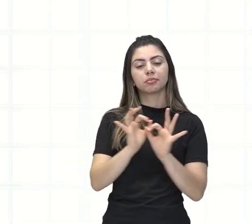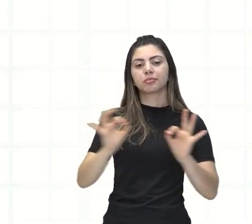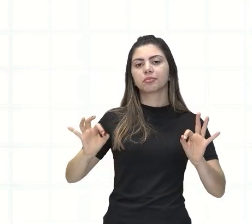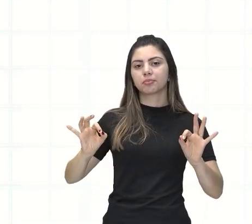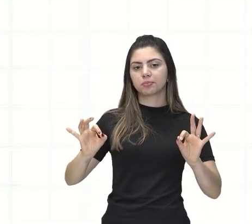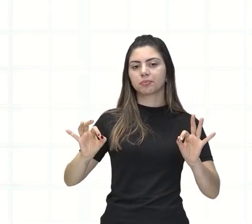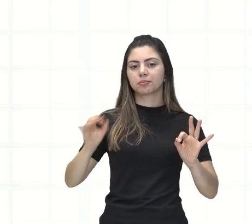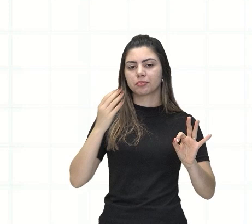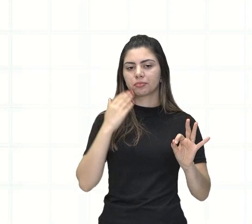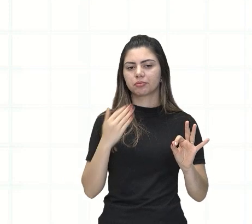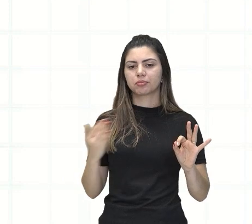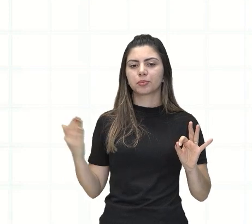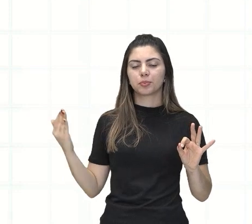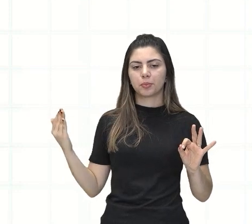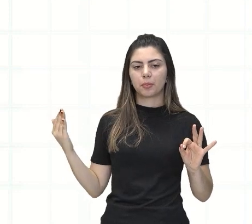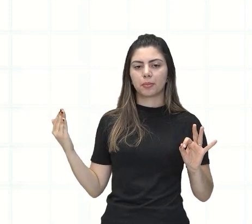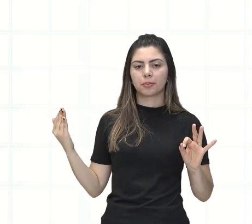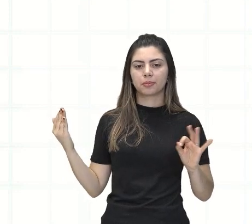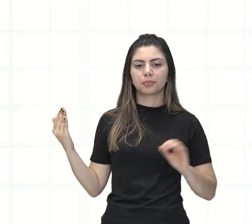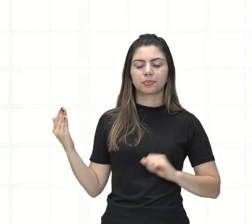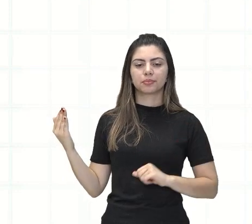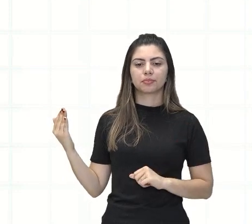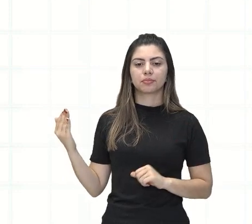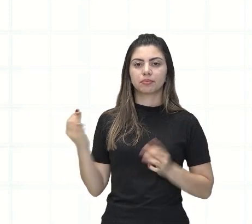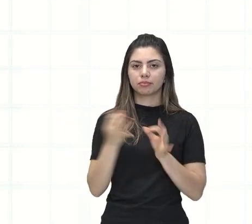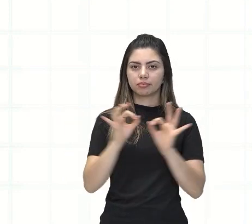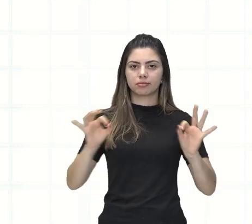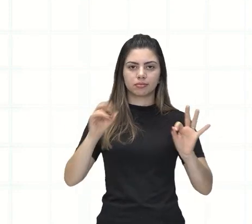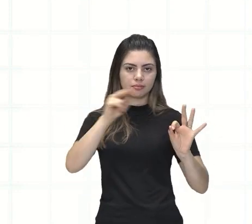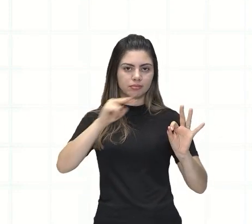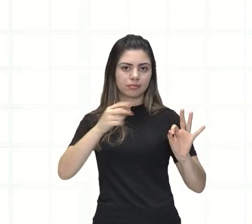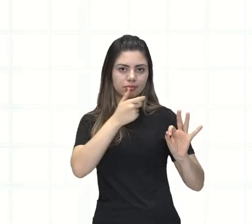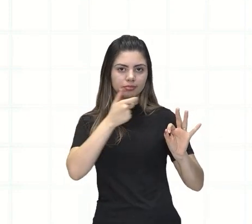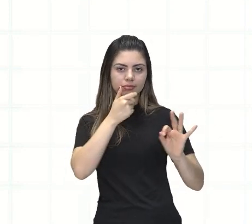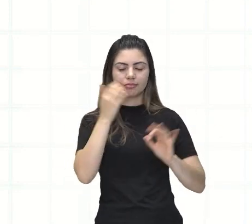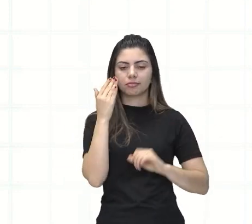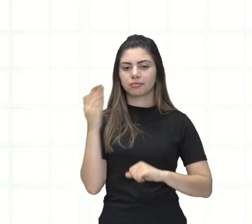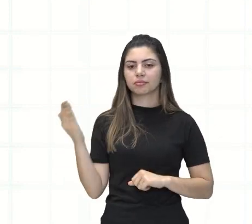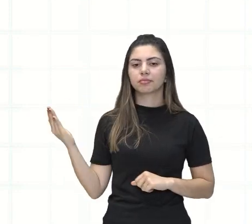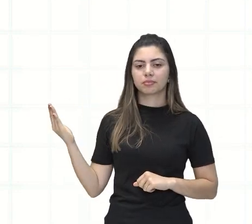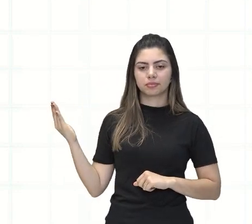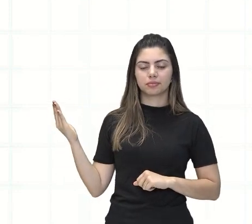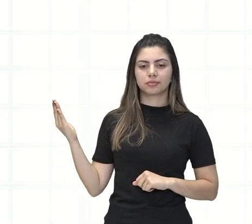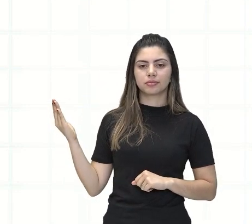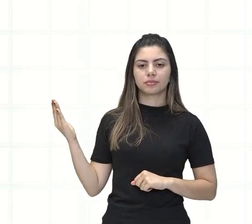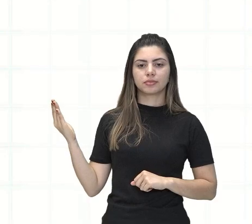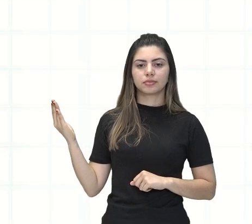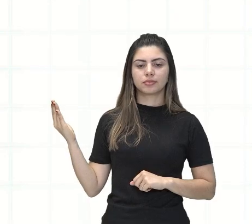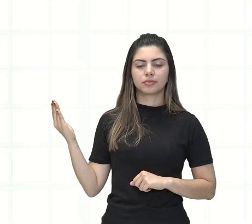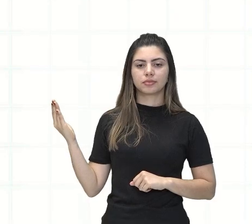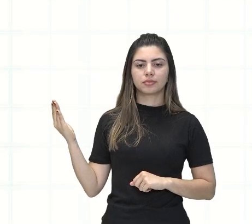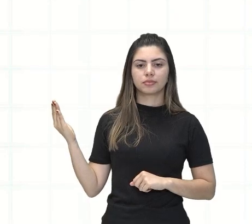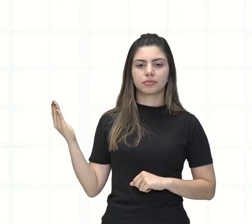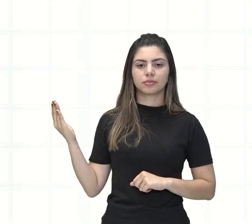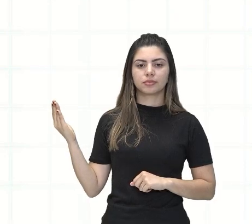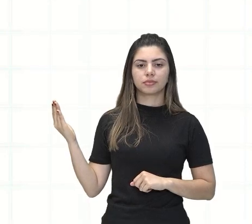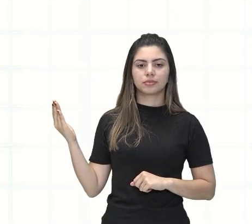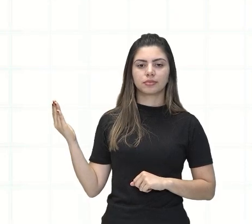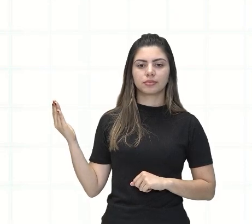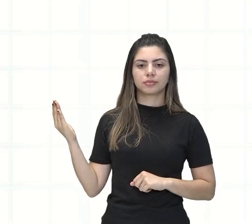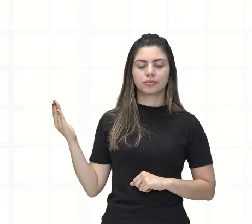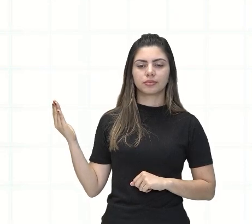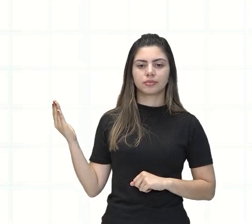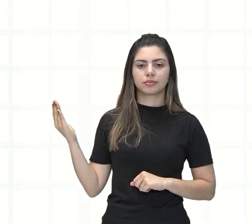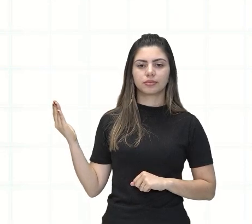assim: The sunset today is more beautiful than yesterday's. The